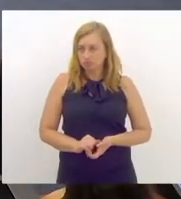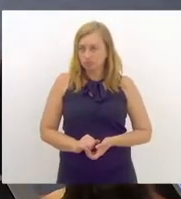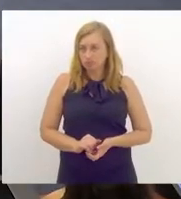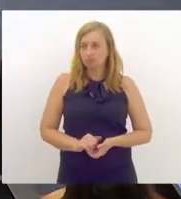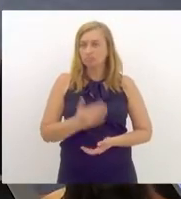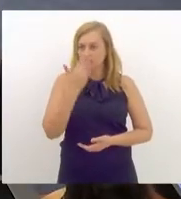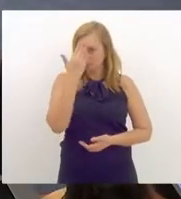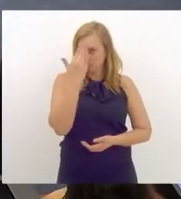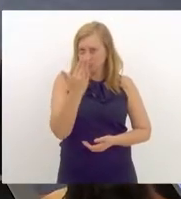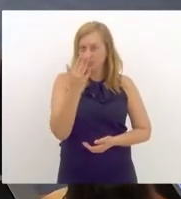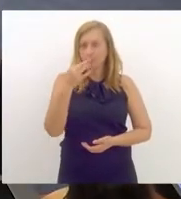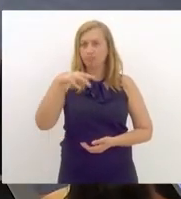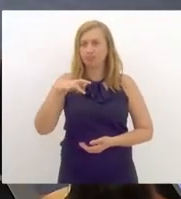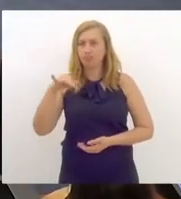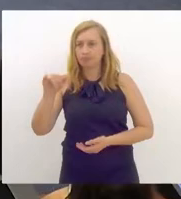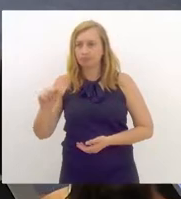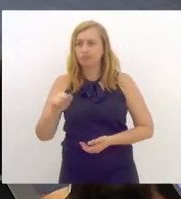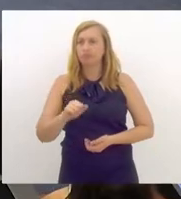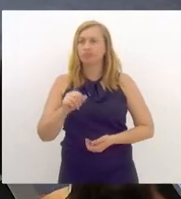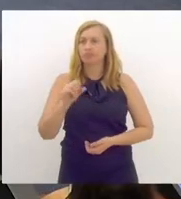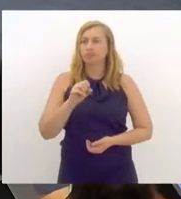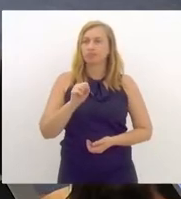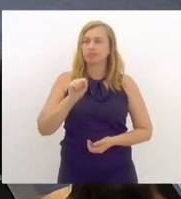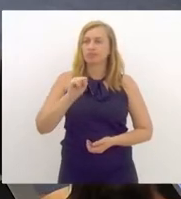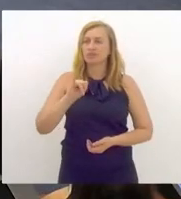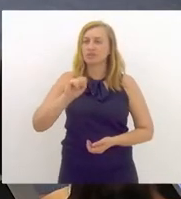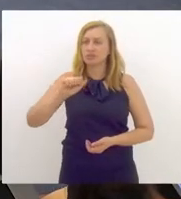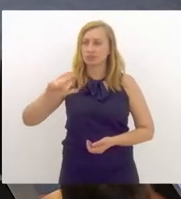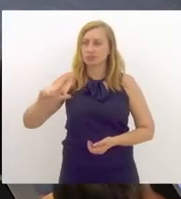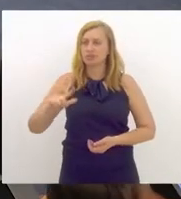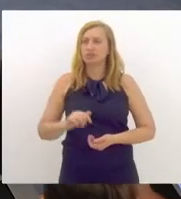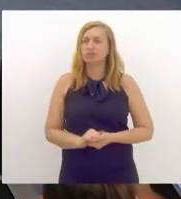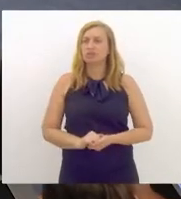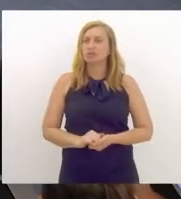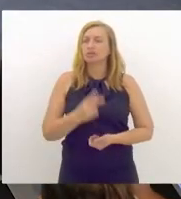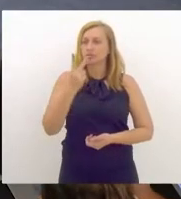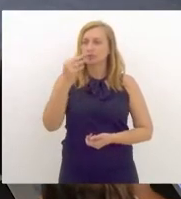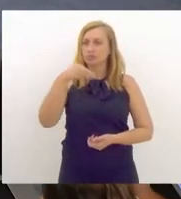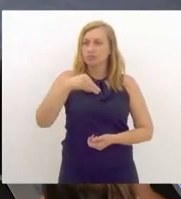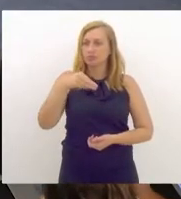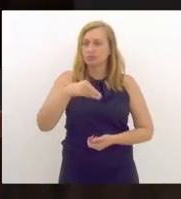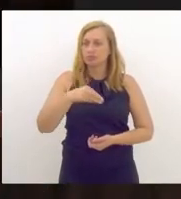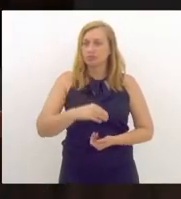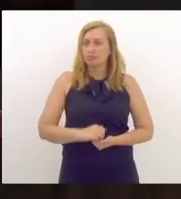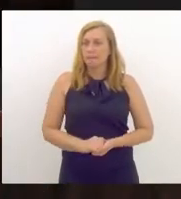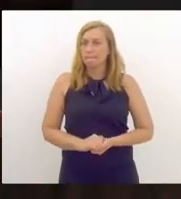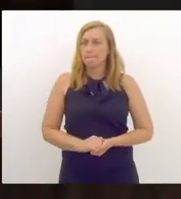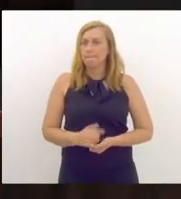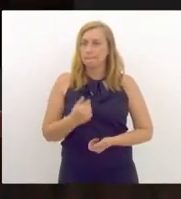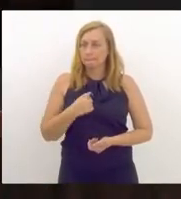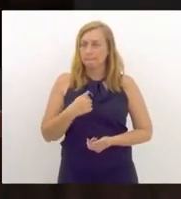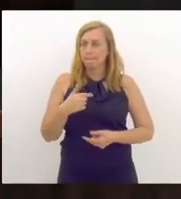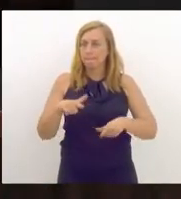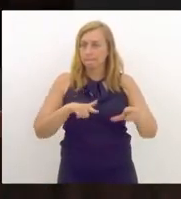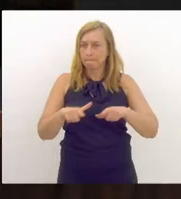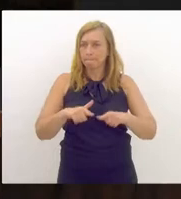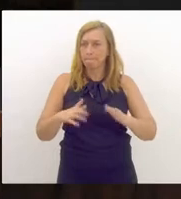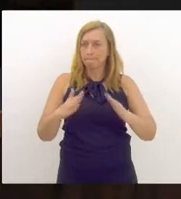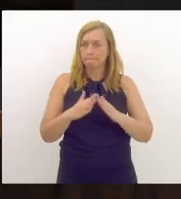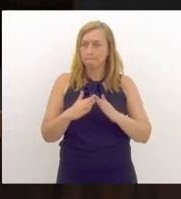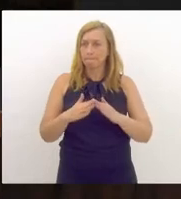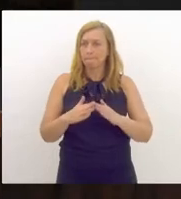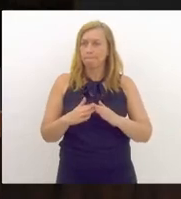muito obrigada Maria Isabel eu vou usar dois minutinhos da sua fala eu fui empregada doméstica durante